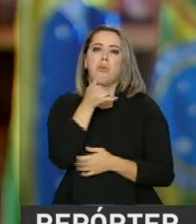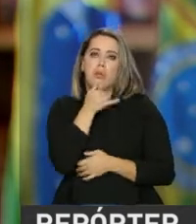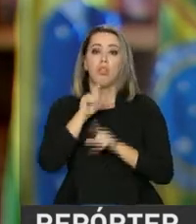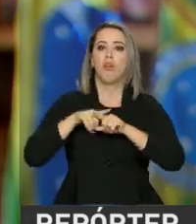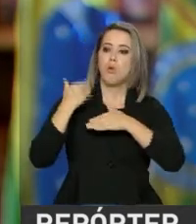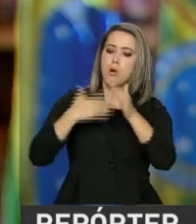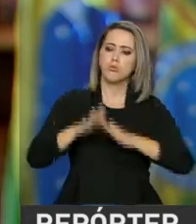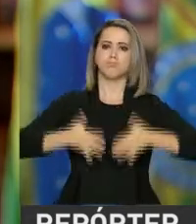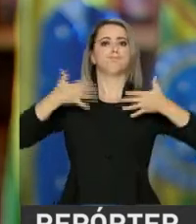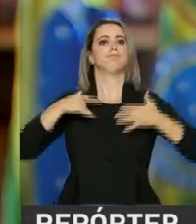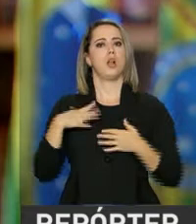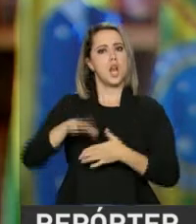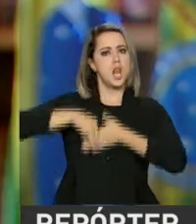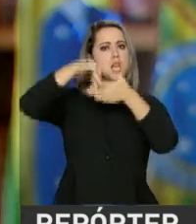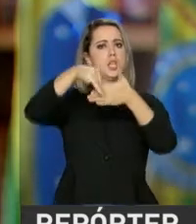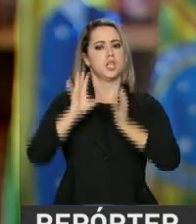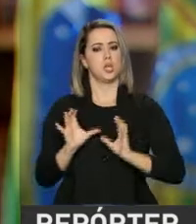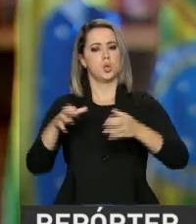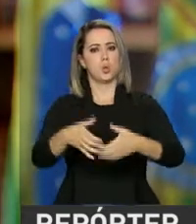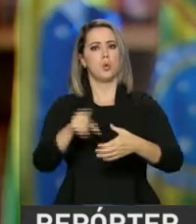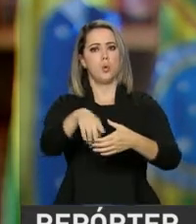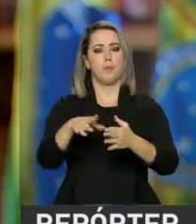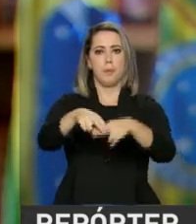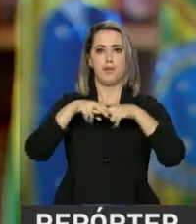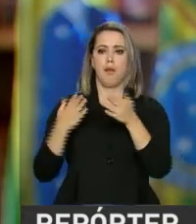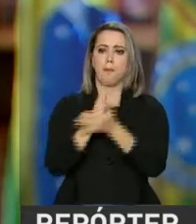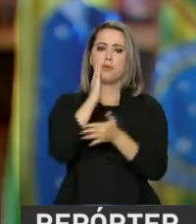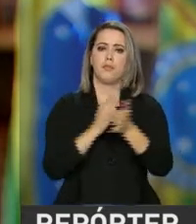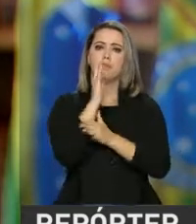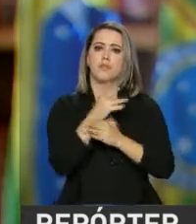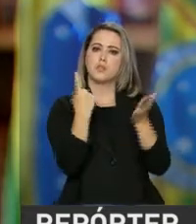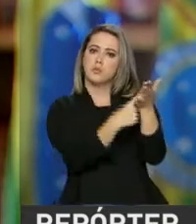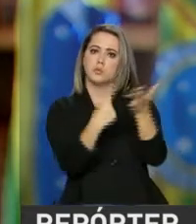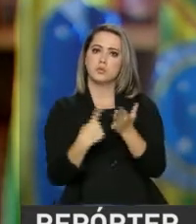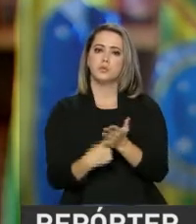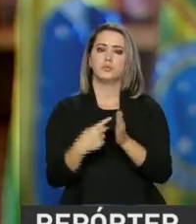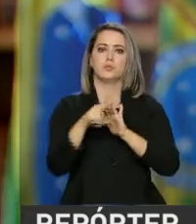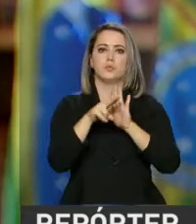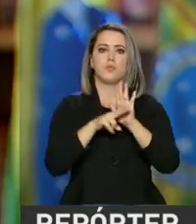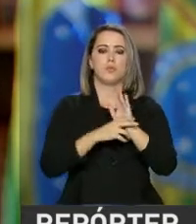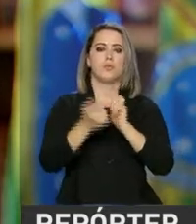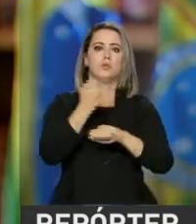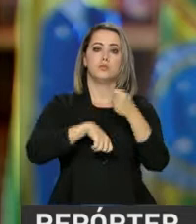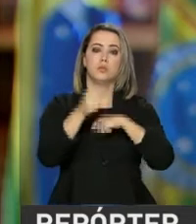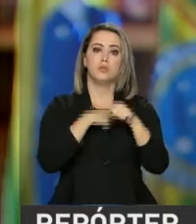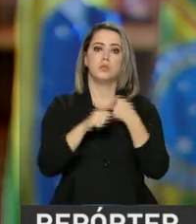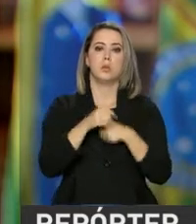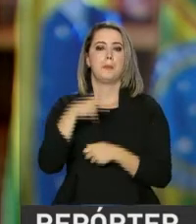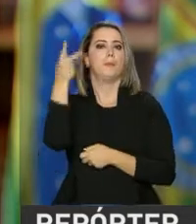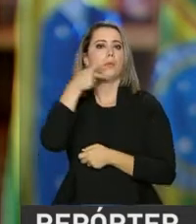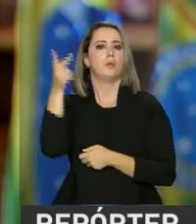seguirei liderando o movimento em favor da aprovação da agenda de reformas econômicas políticas